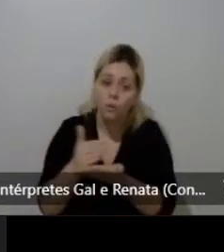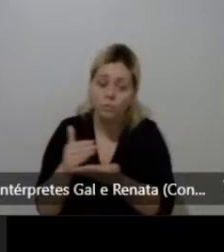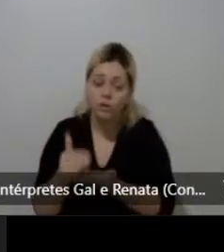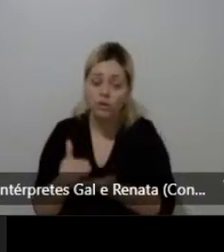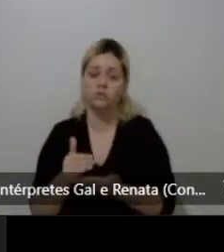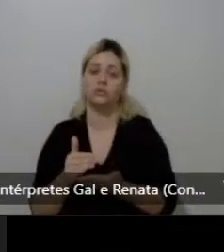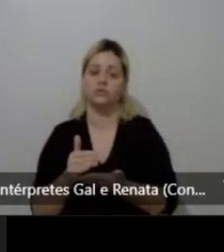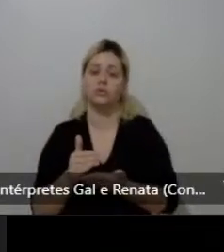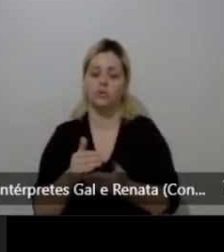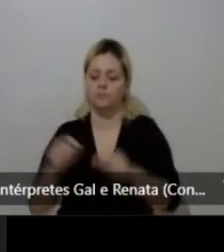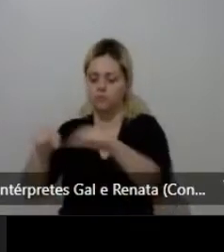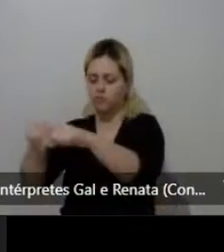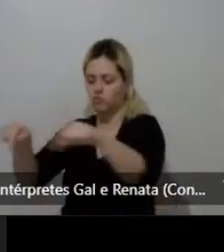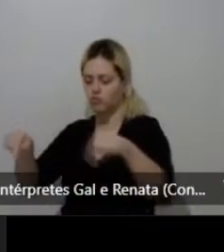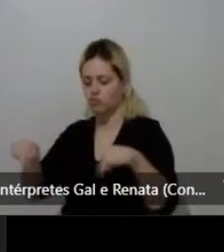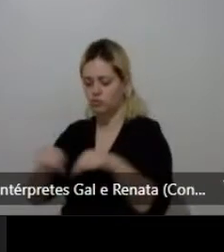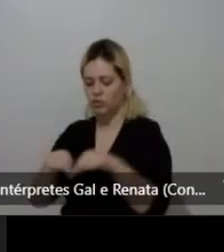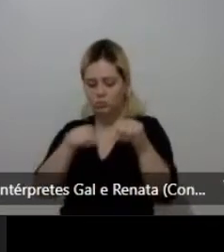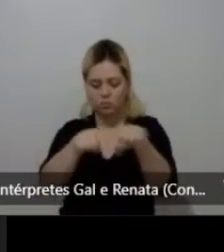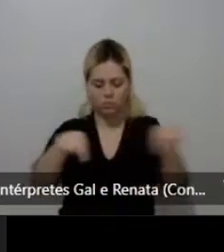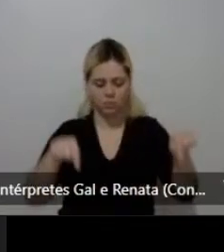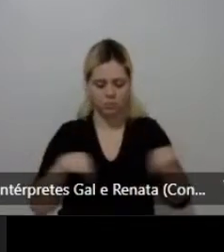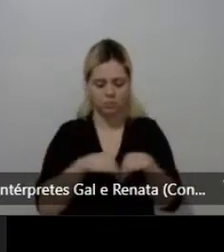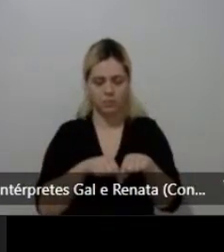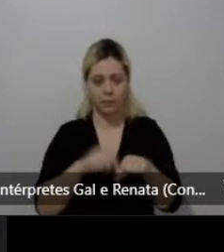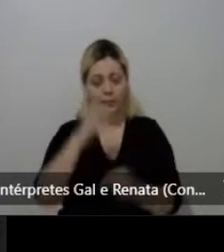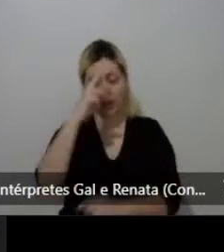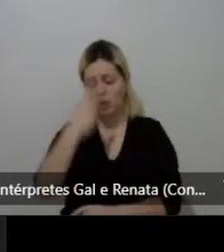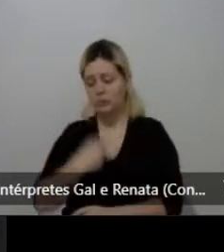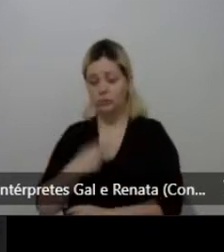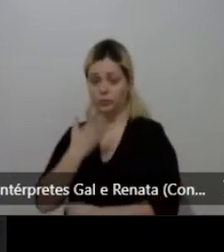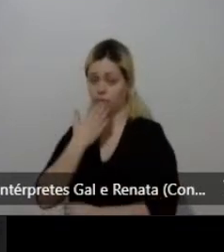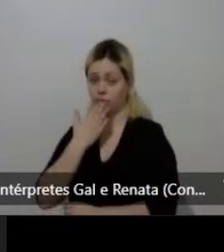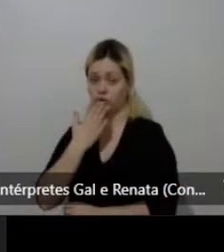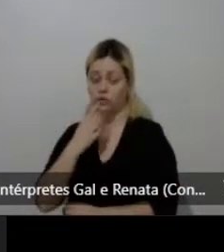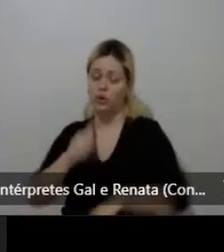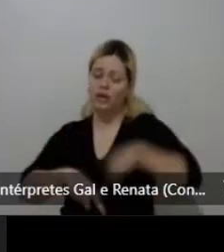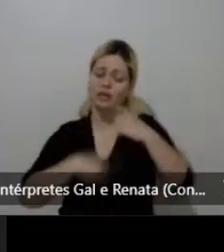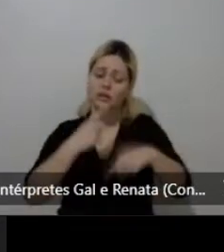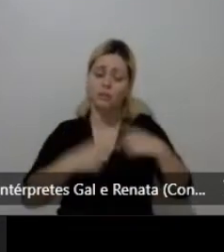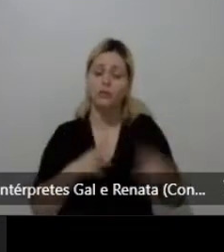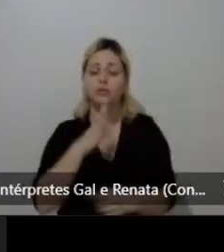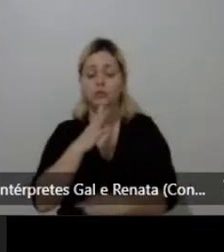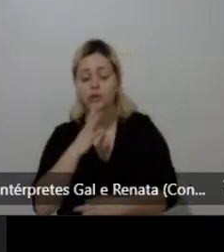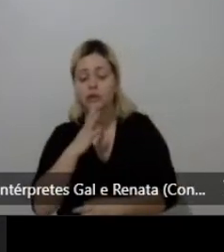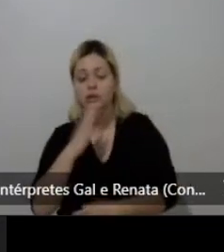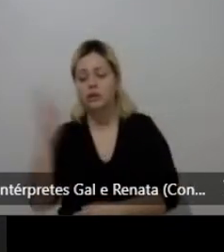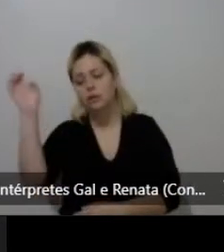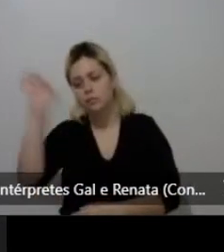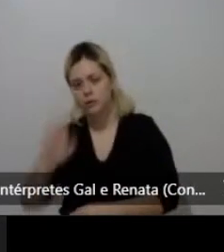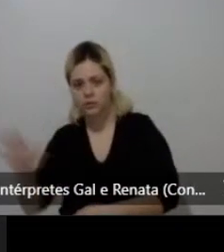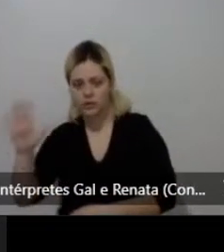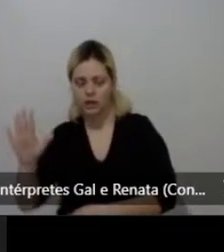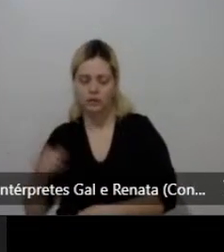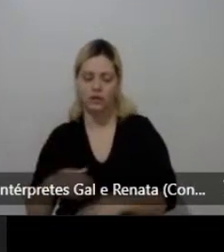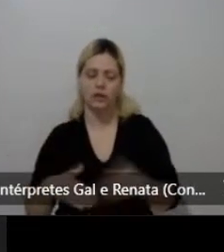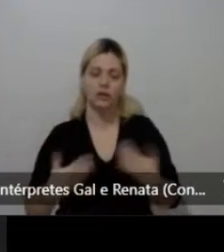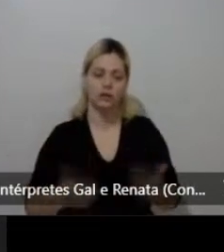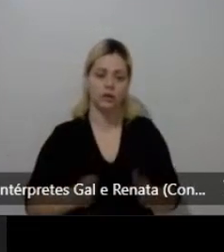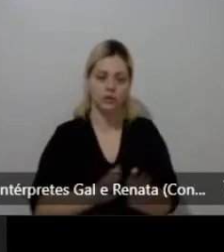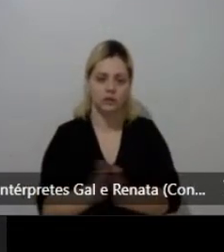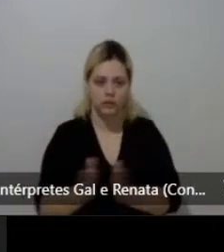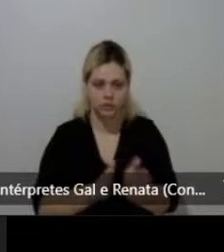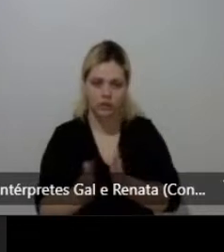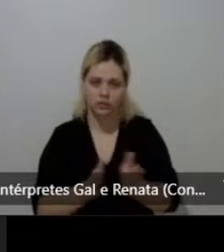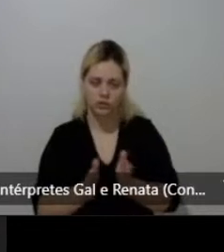de autodemarcação pelos próprios guaranis, né? E que depois foram reconhecidas pelo Estado. Nesse sentido, a